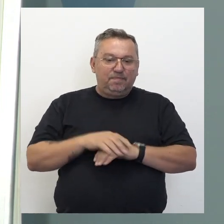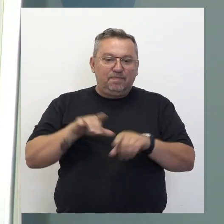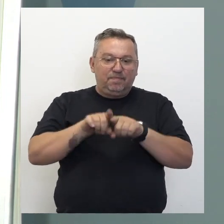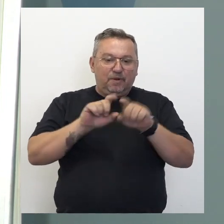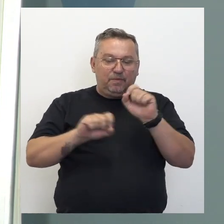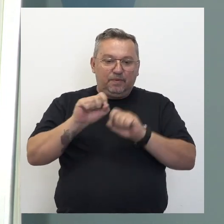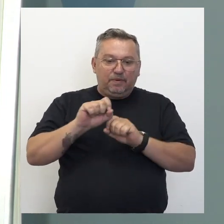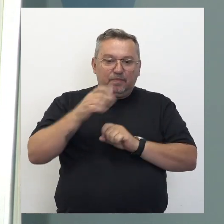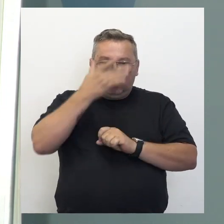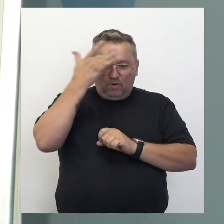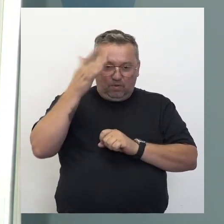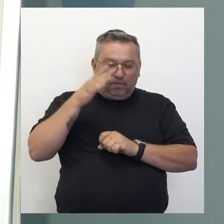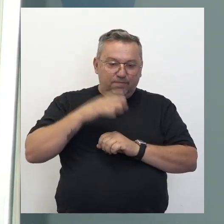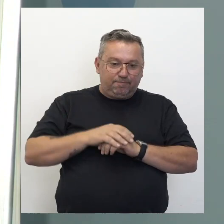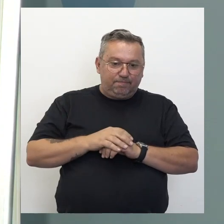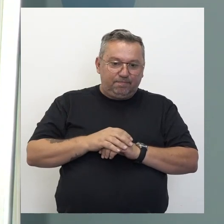aqui, pessoal,